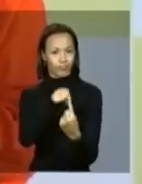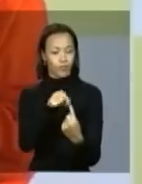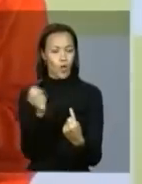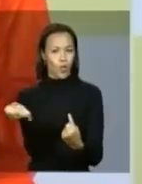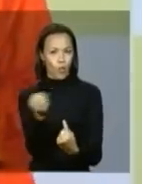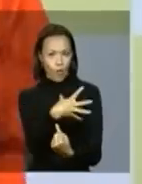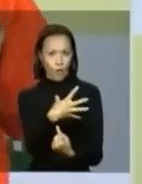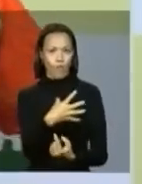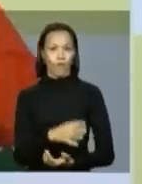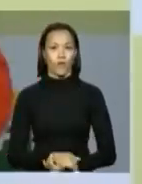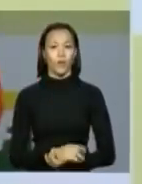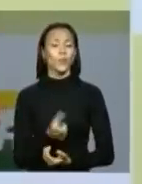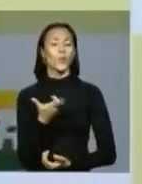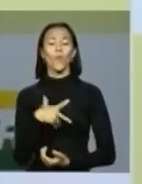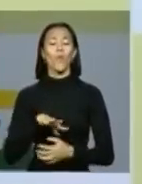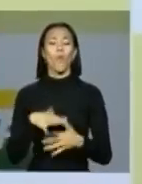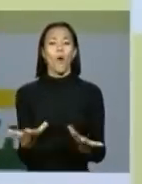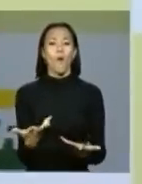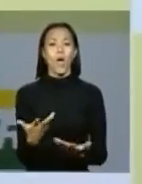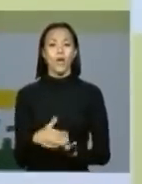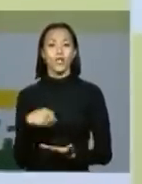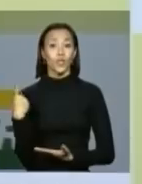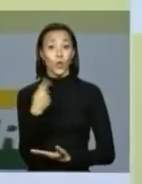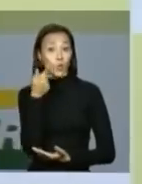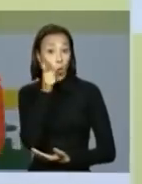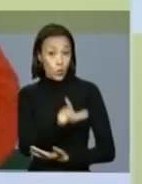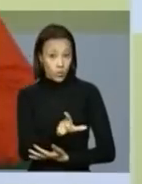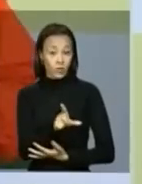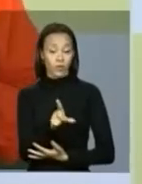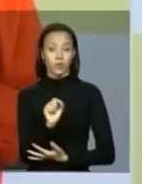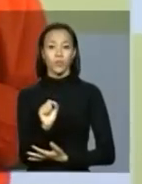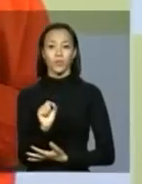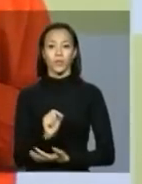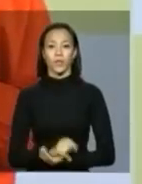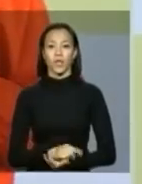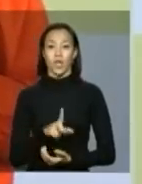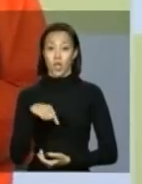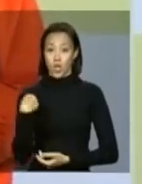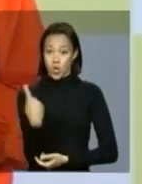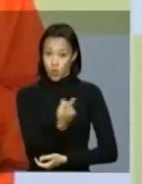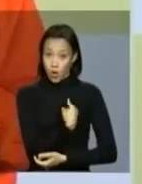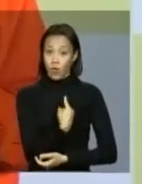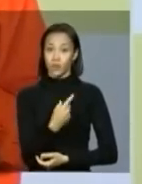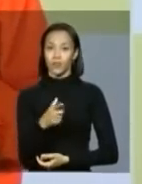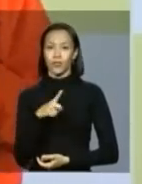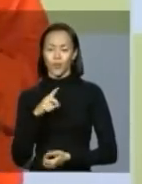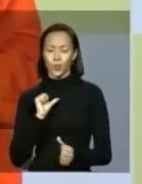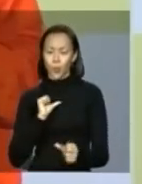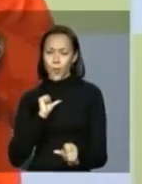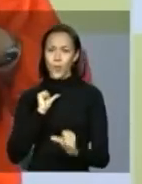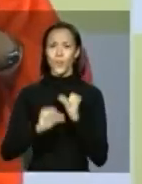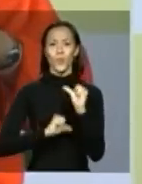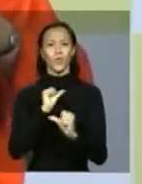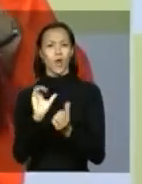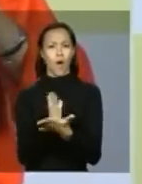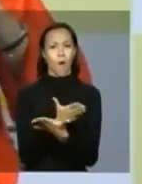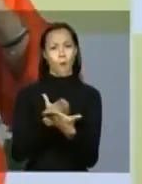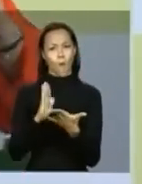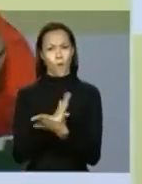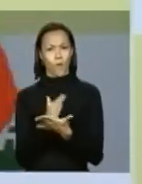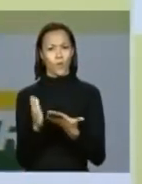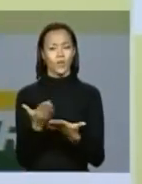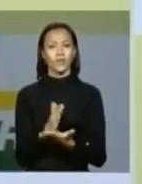fase dele. Qual é a fase que nós atingimos? Nós estamos modificando